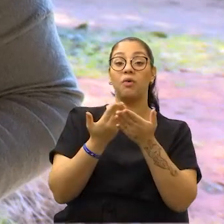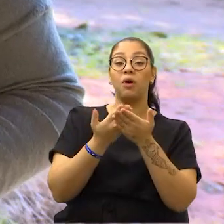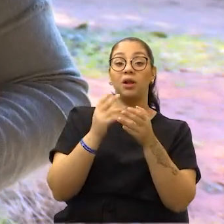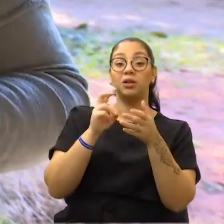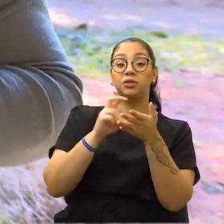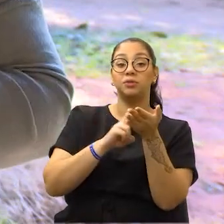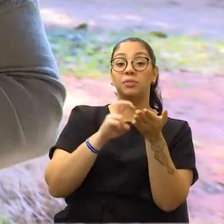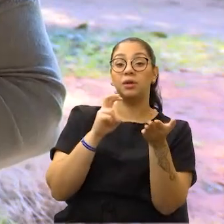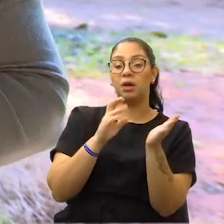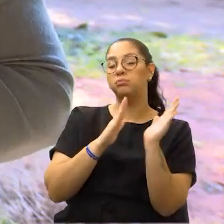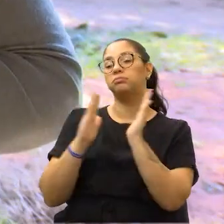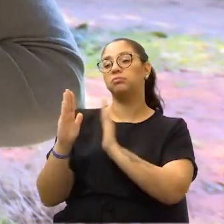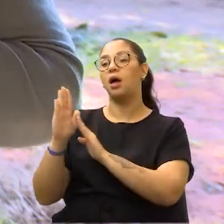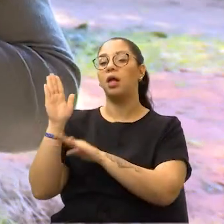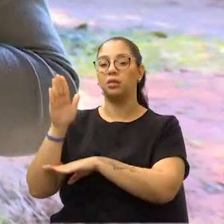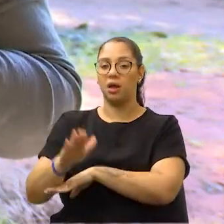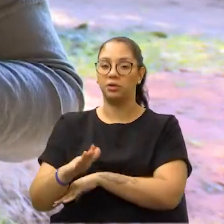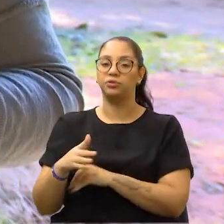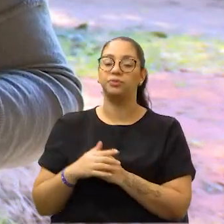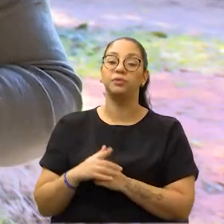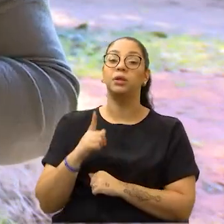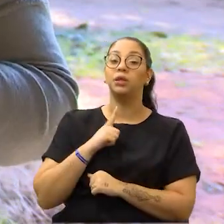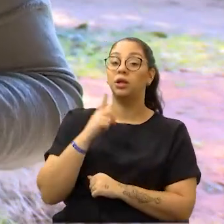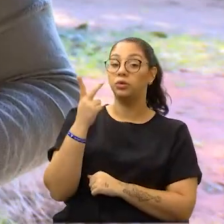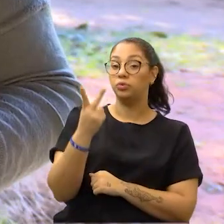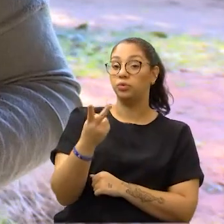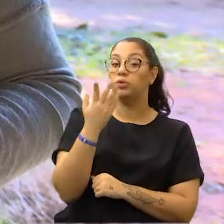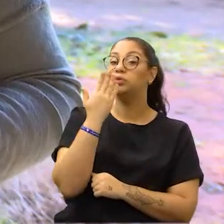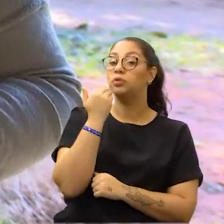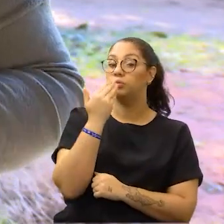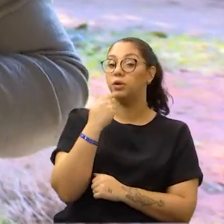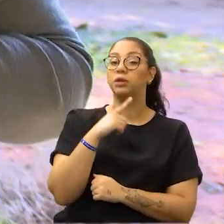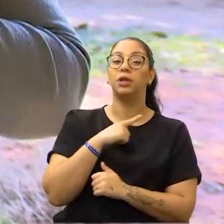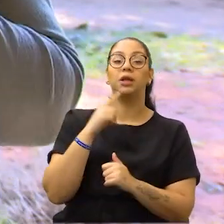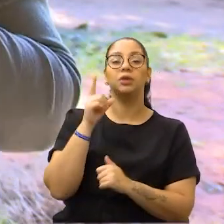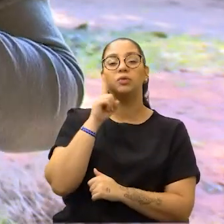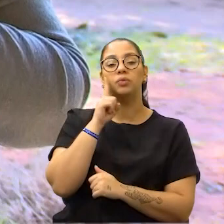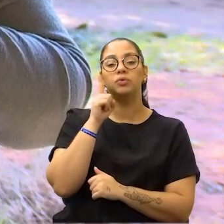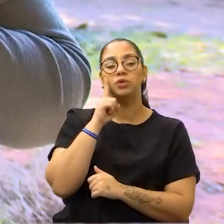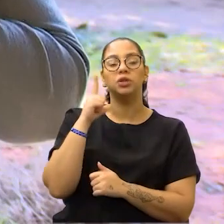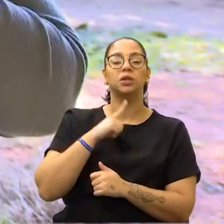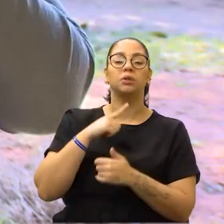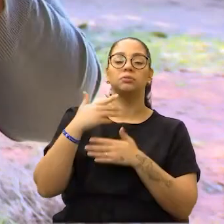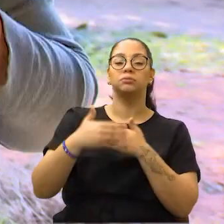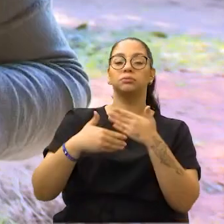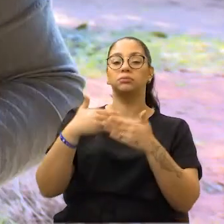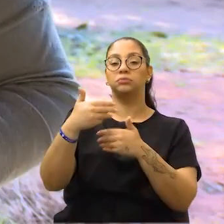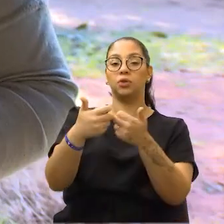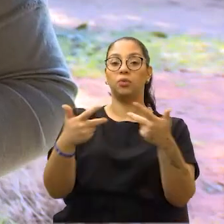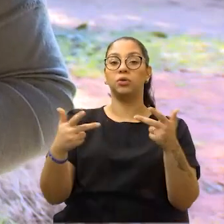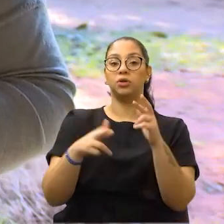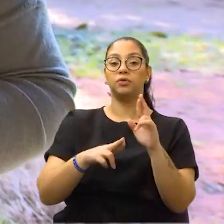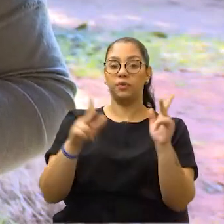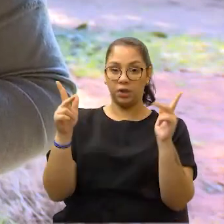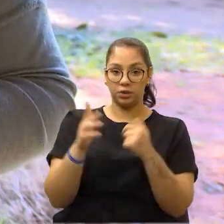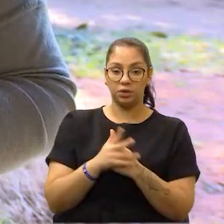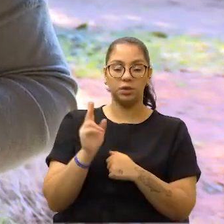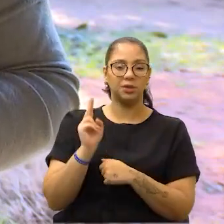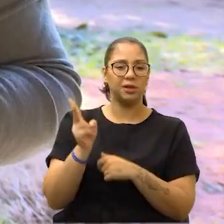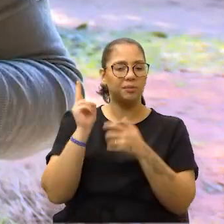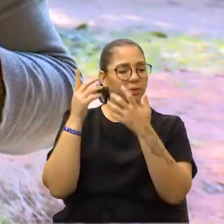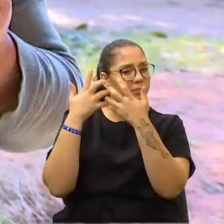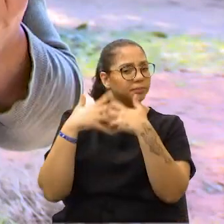no período da manhã frequentam no período da tarde. Então, eles têm 2 refeições e tem cada dia uma atividade diferente para participar,